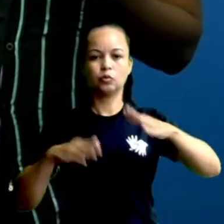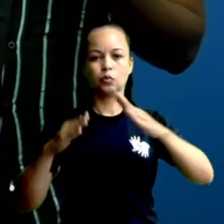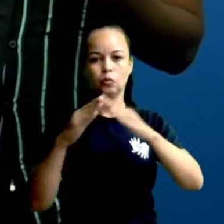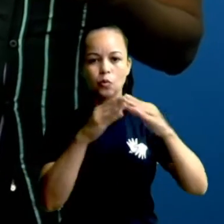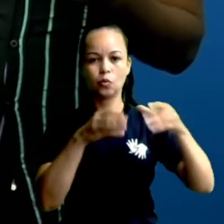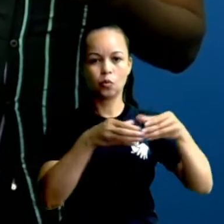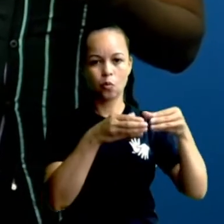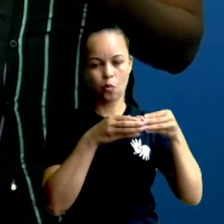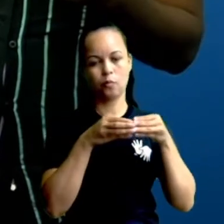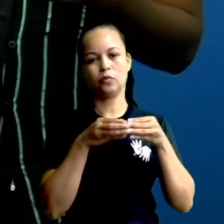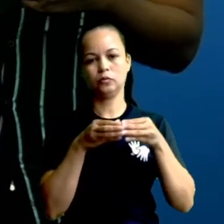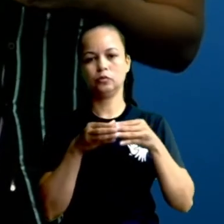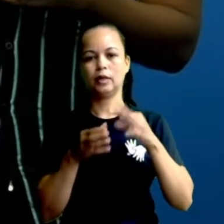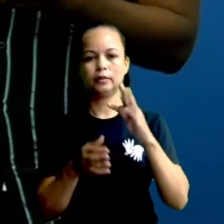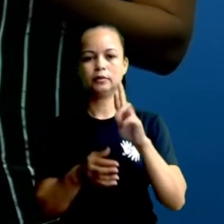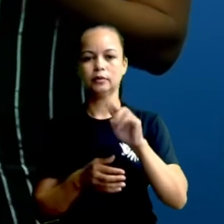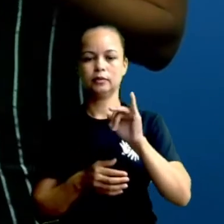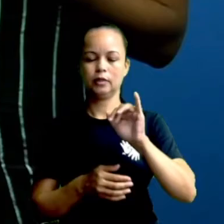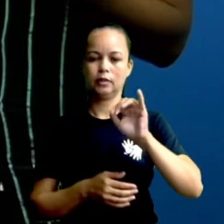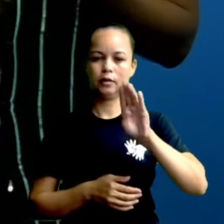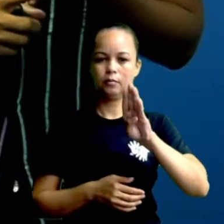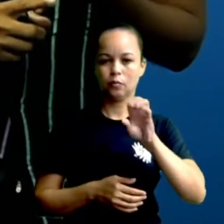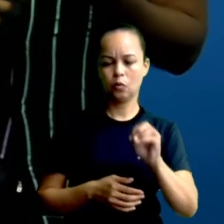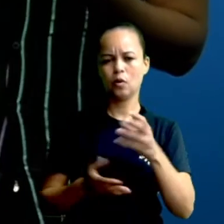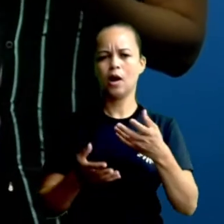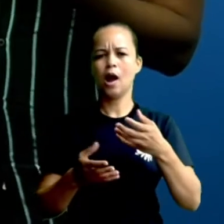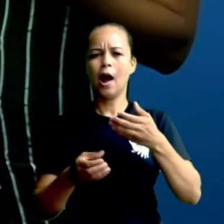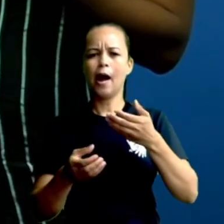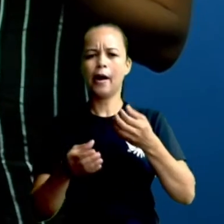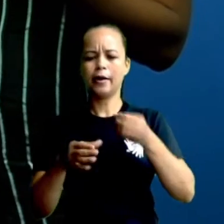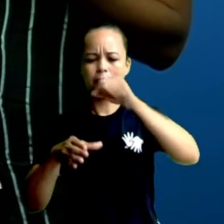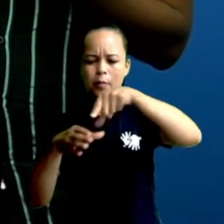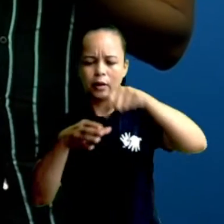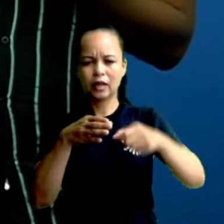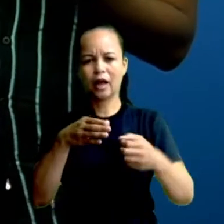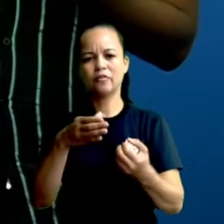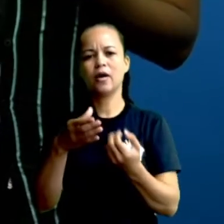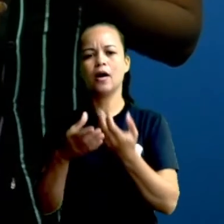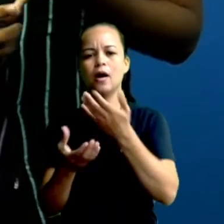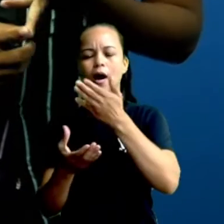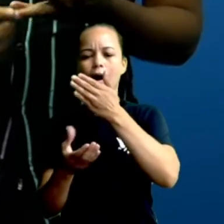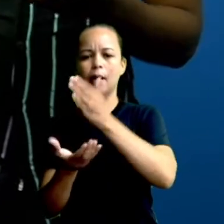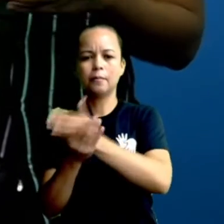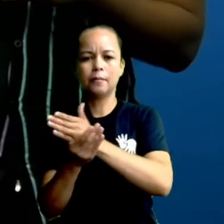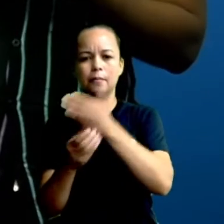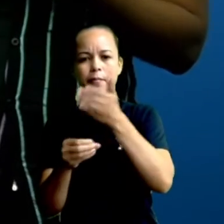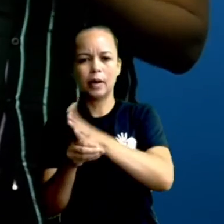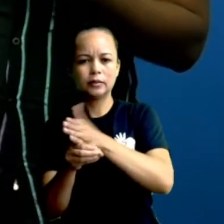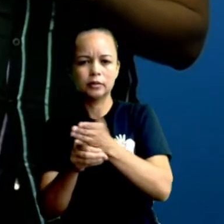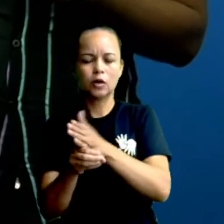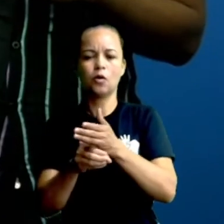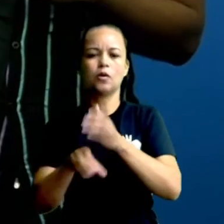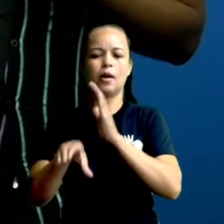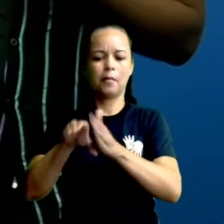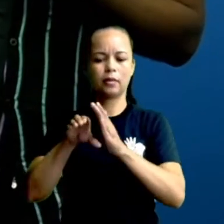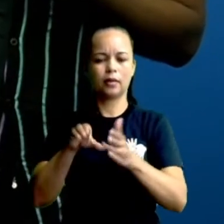da própria tribo, certo? E aí eles plantavam a mandioca, né? Eles plantavam a batata doce, né?